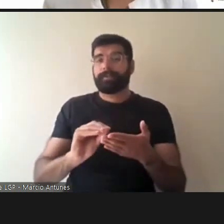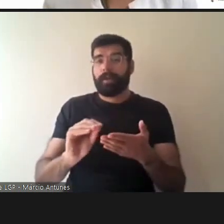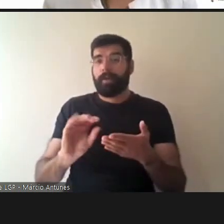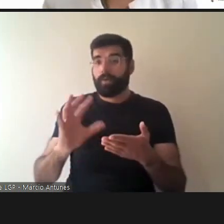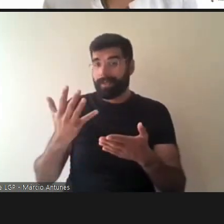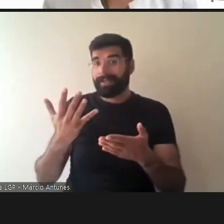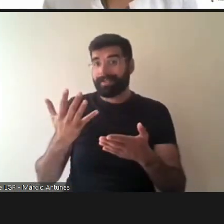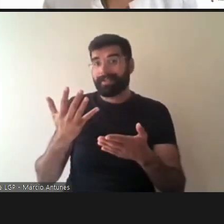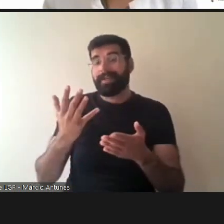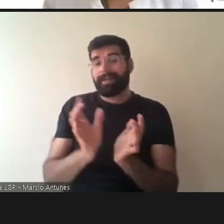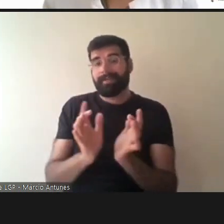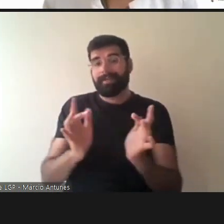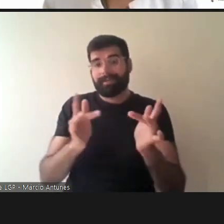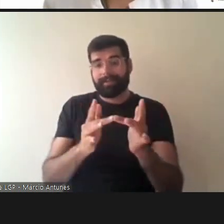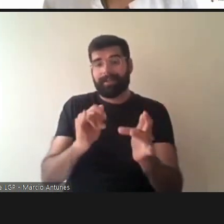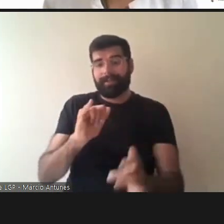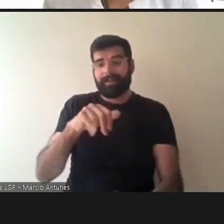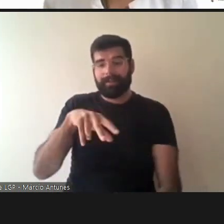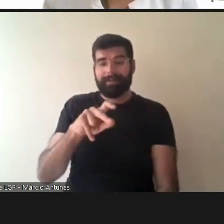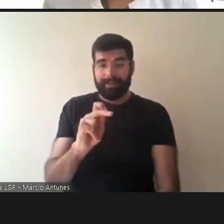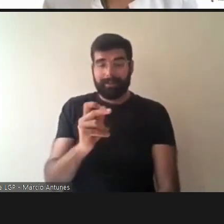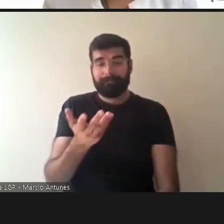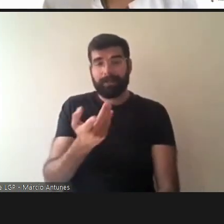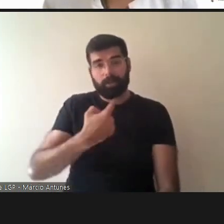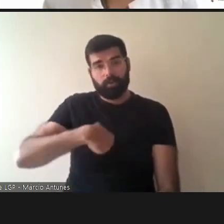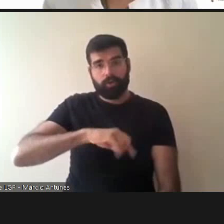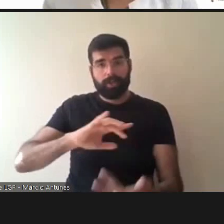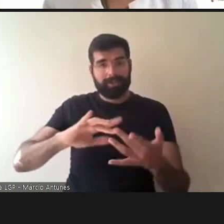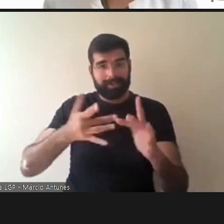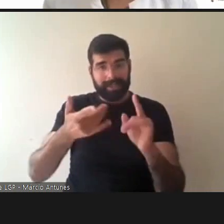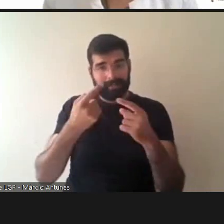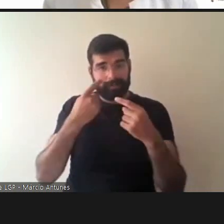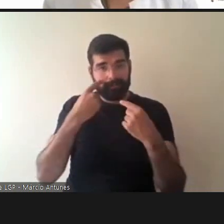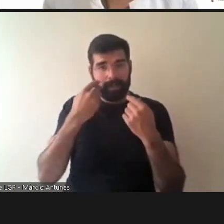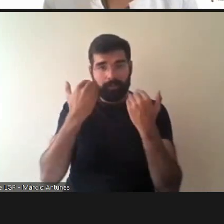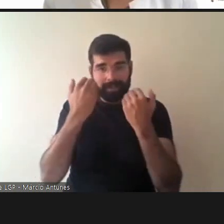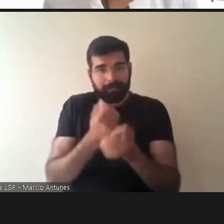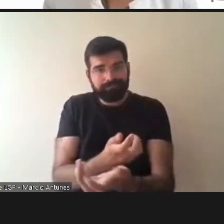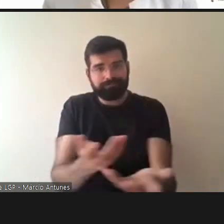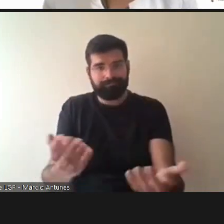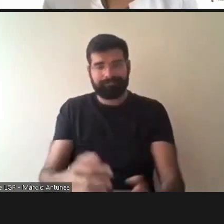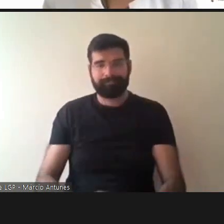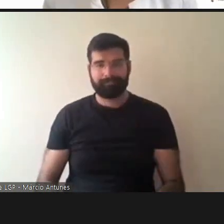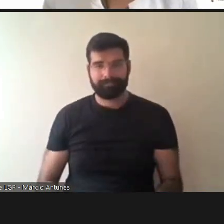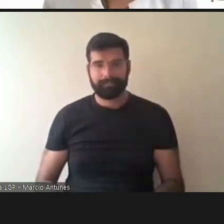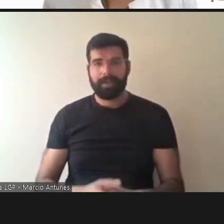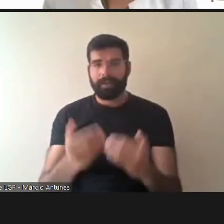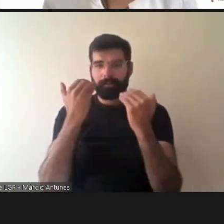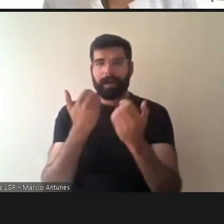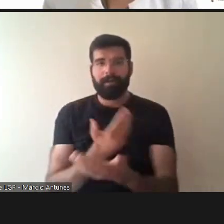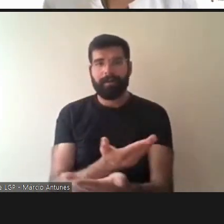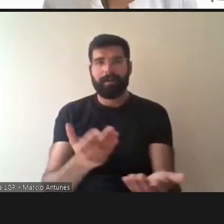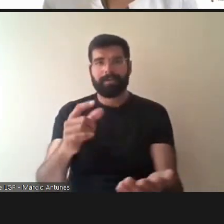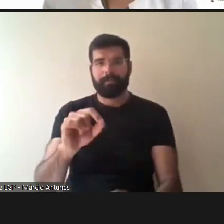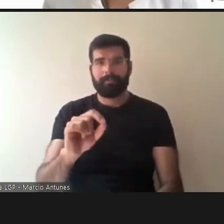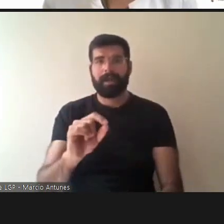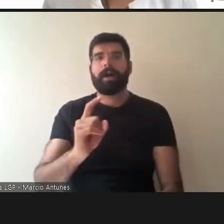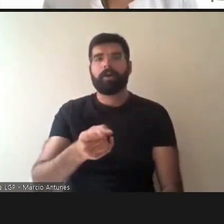decorrer no site do INA, partilhamos no chat essa informação. Informamos também que será